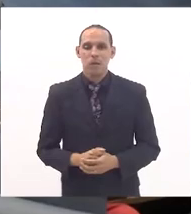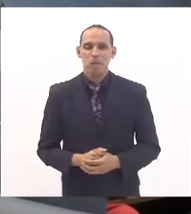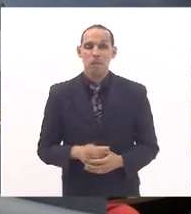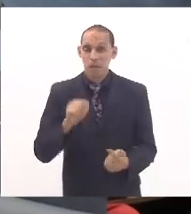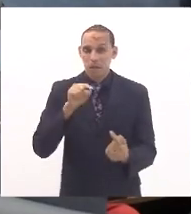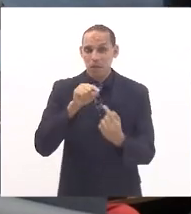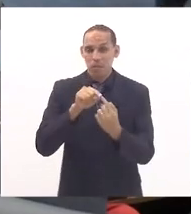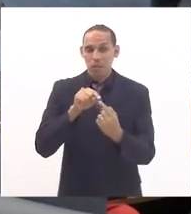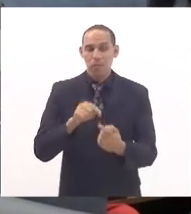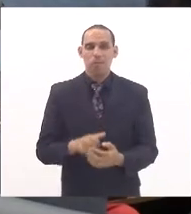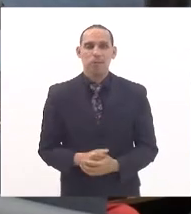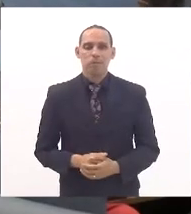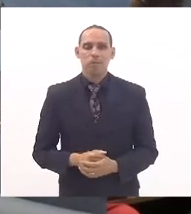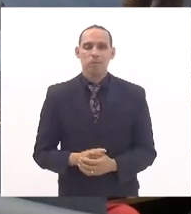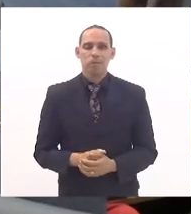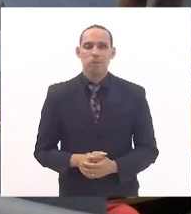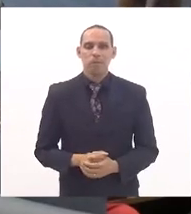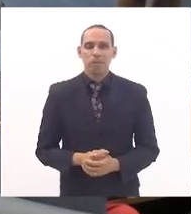Favorável.